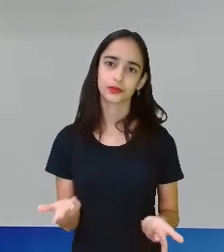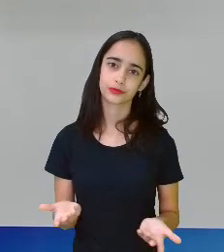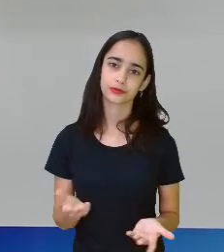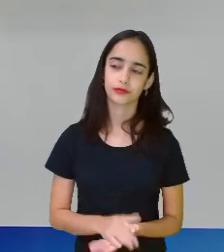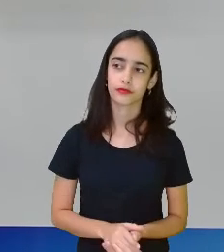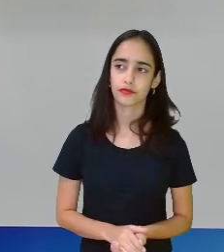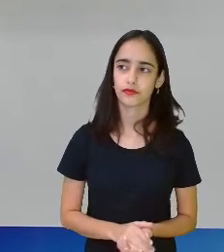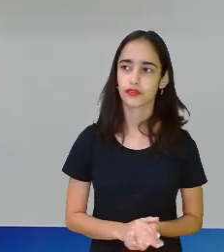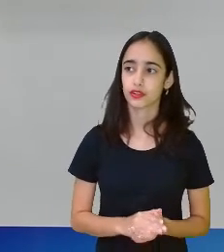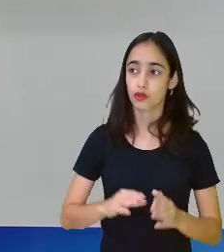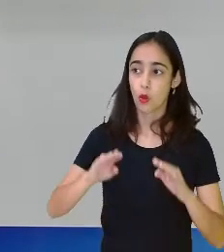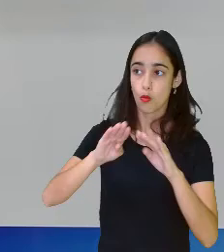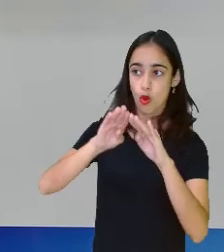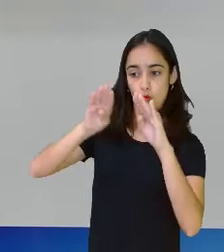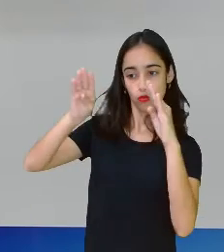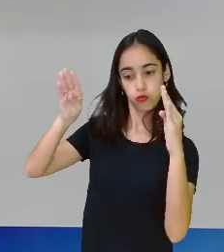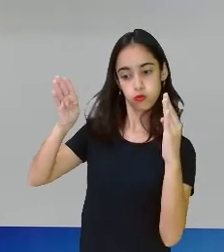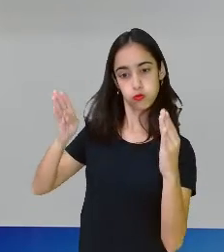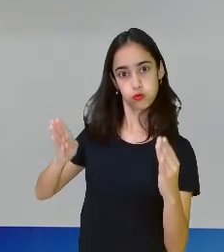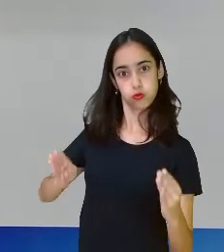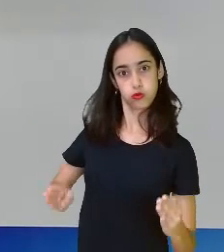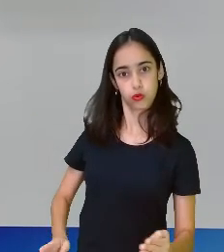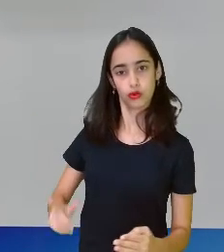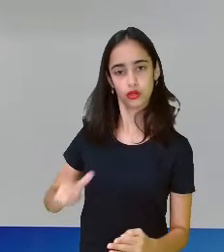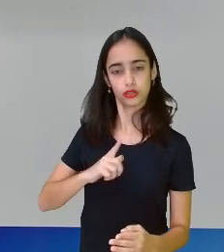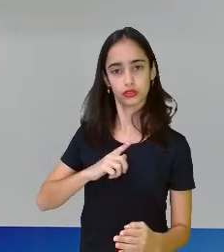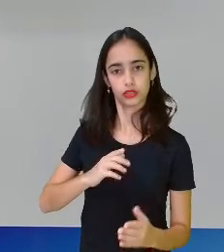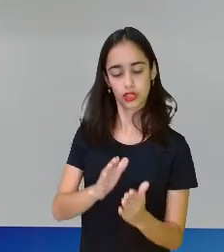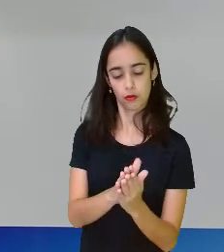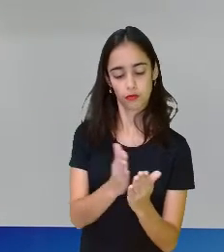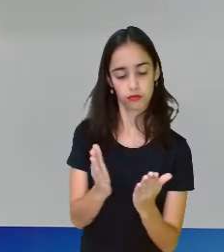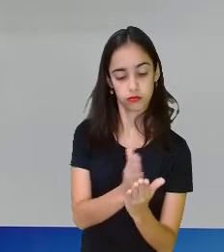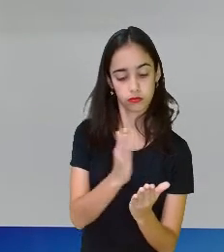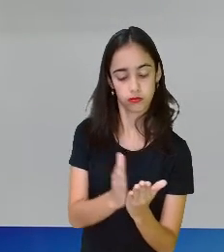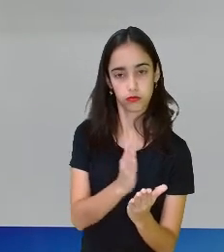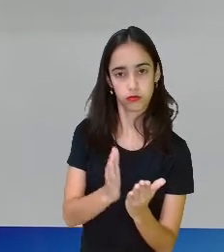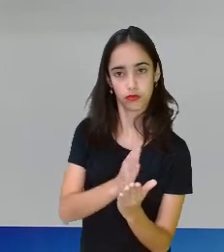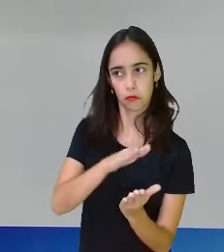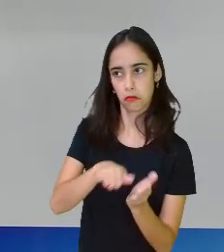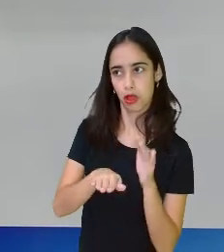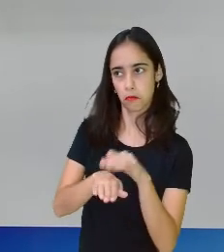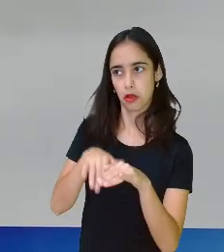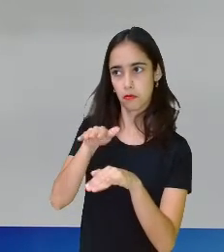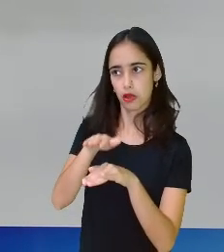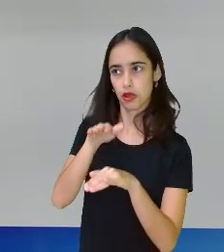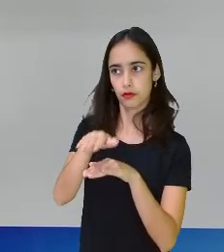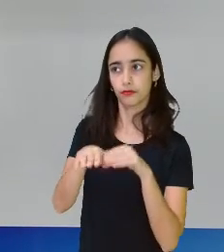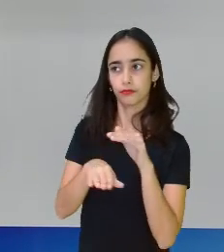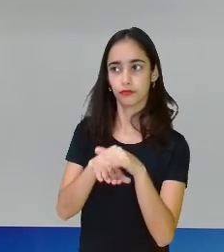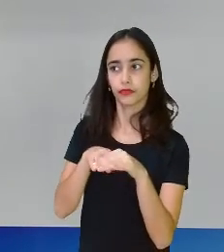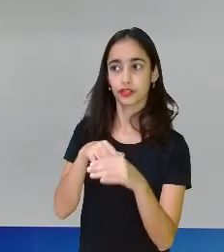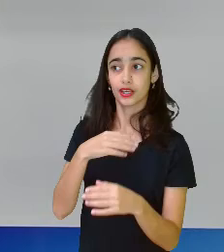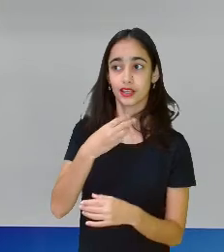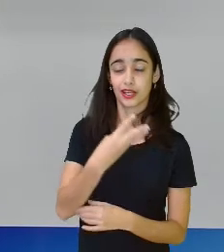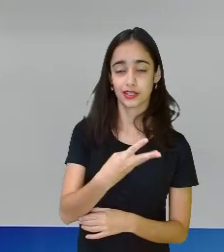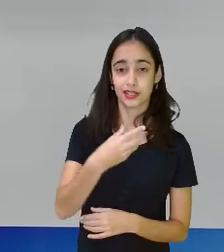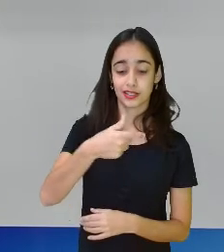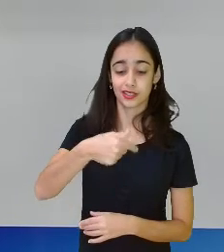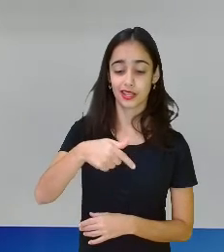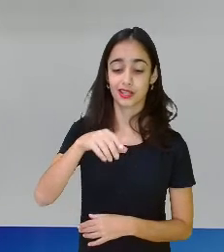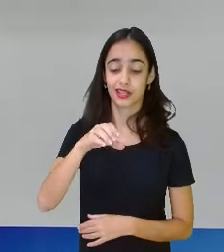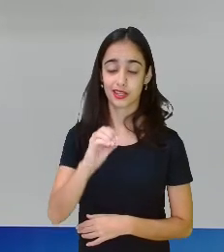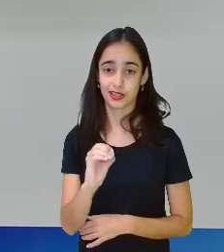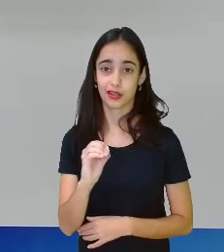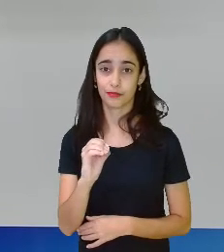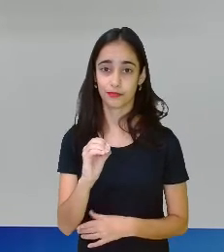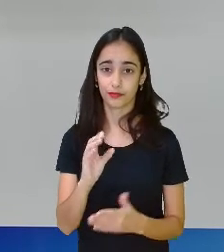estante, havia 370 livros. Foram colocados. Se foram colocados, terão mais livros. Então,